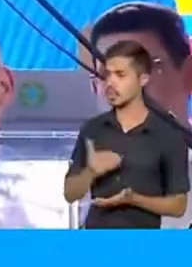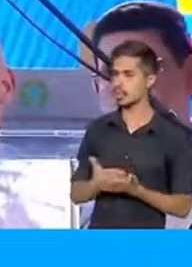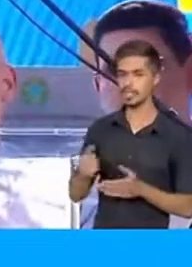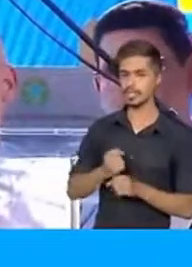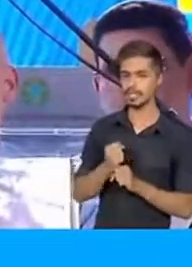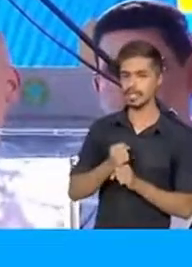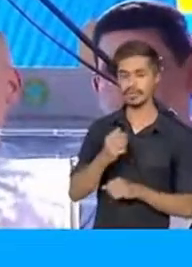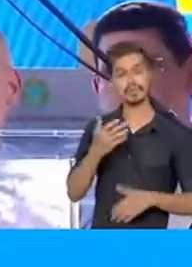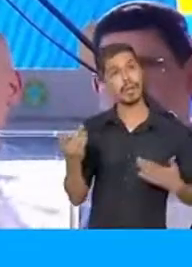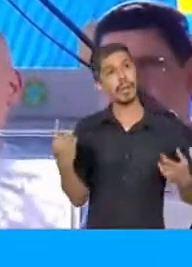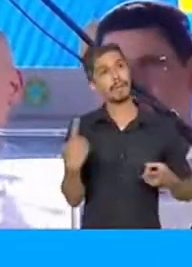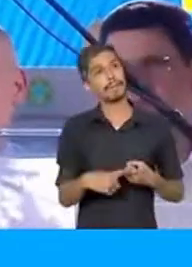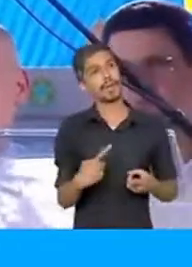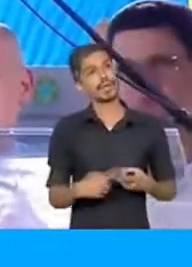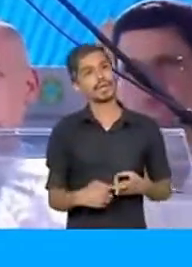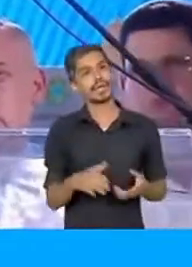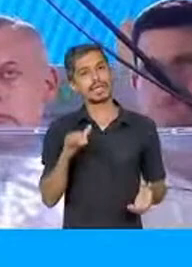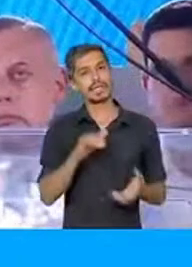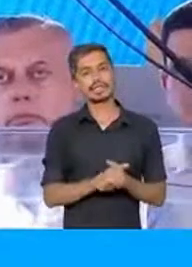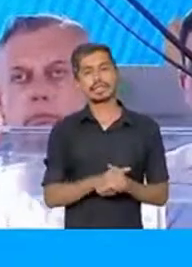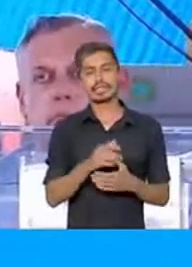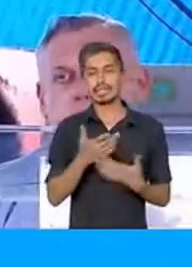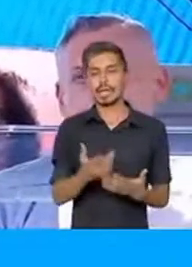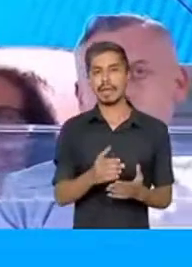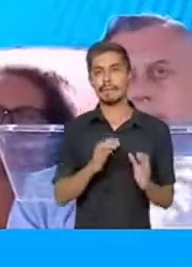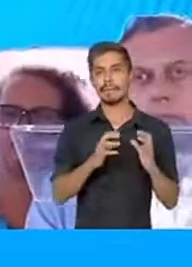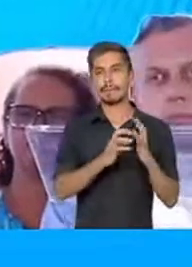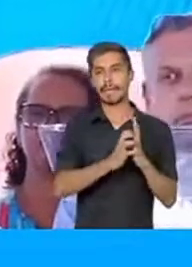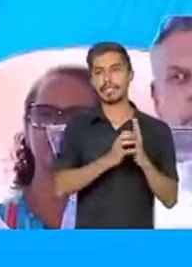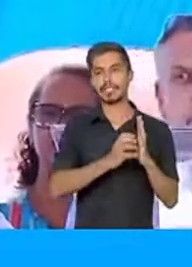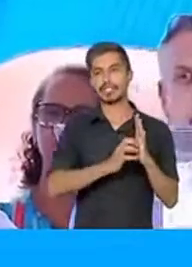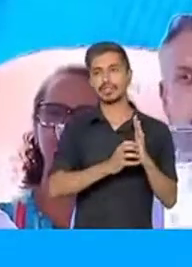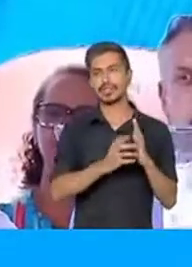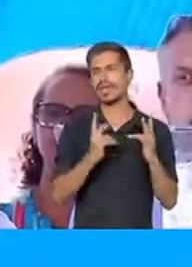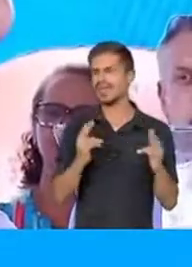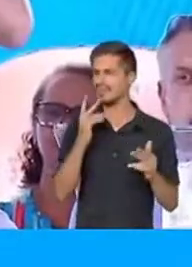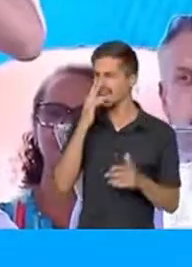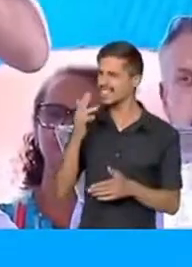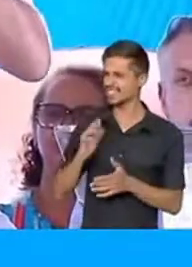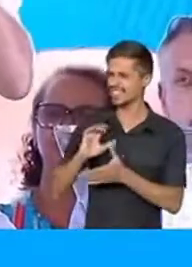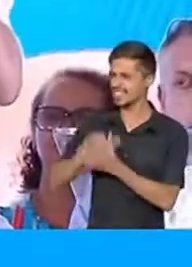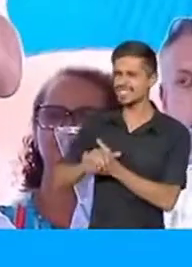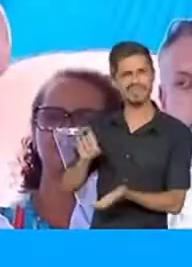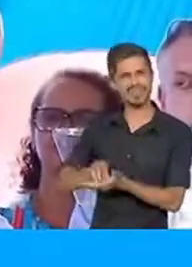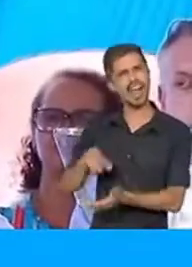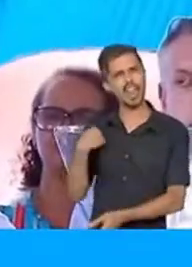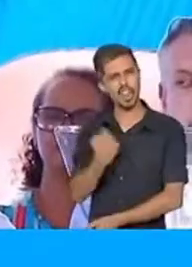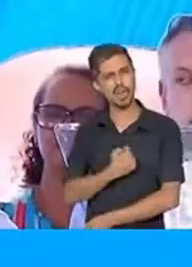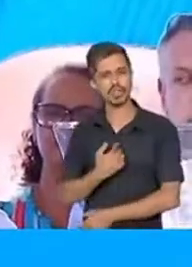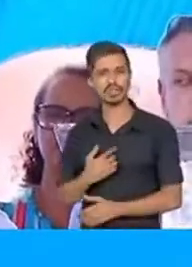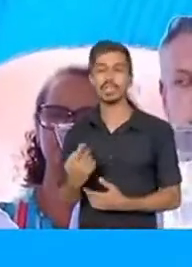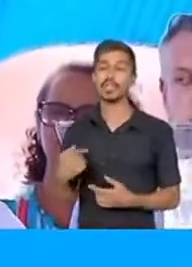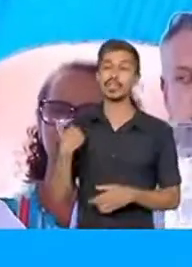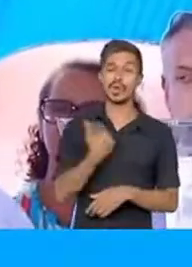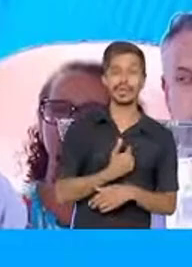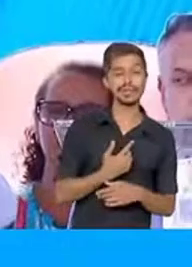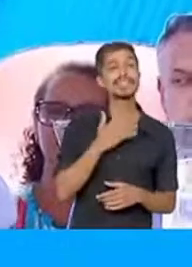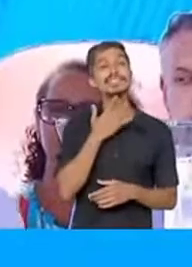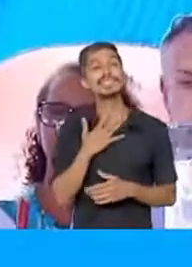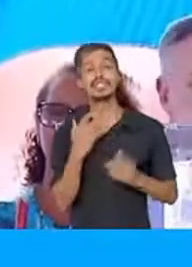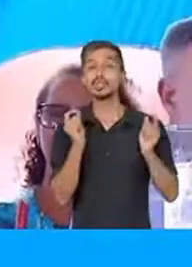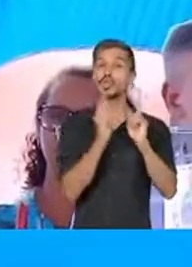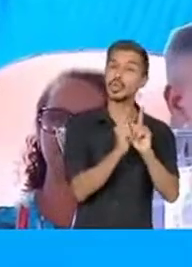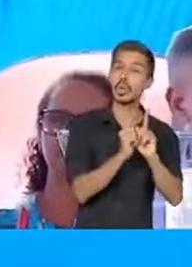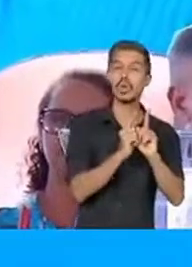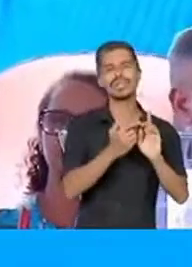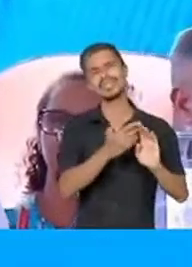conta, casamento com partido é igual às vezes casamento da gente. Às vezes ele está junto, às vezes ele sabe separar,